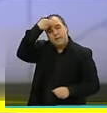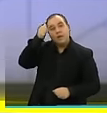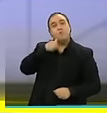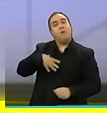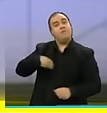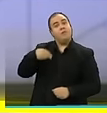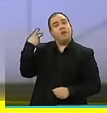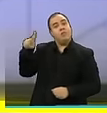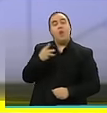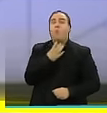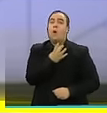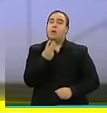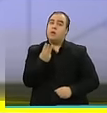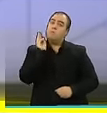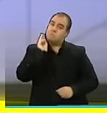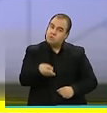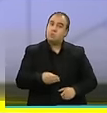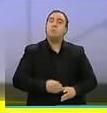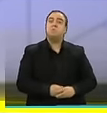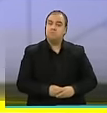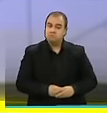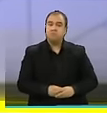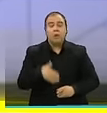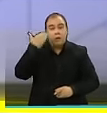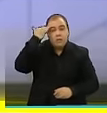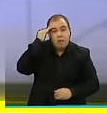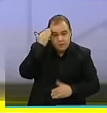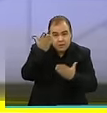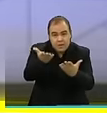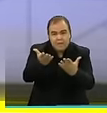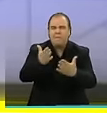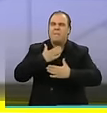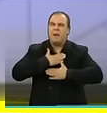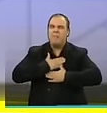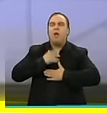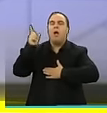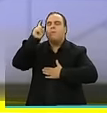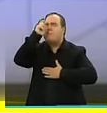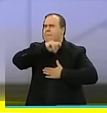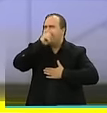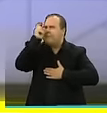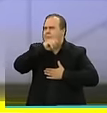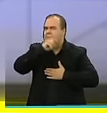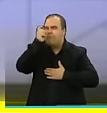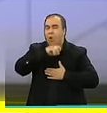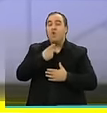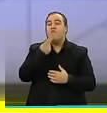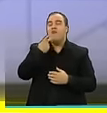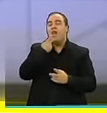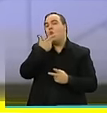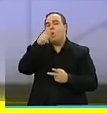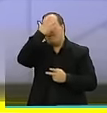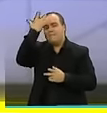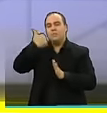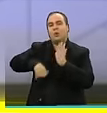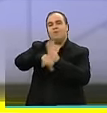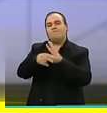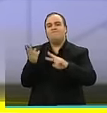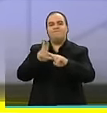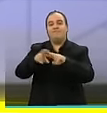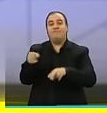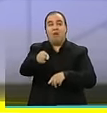dele com 43 milhões, entendeu? Então, para mim, é um mentiroso falando de um condenado, de um